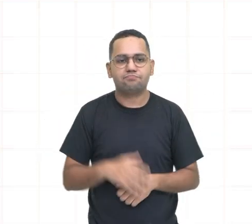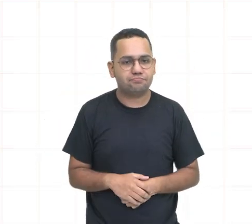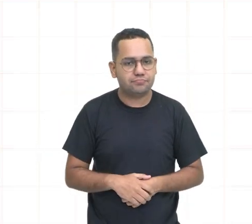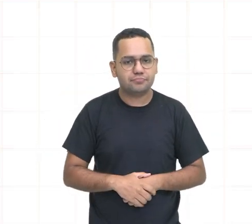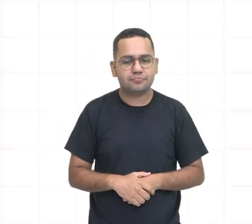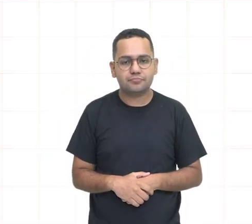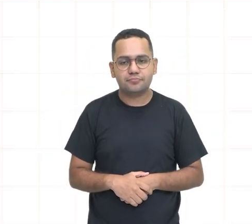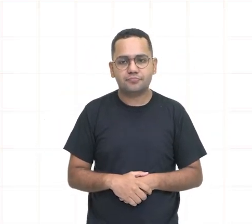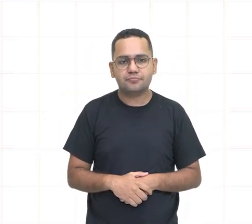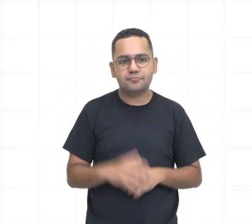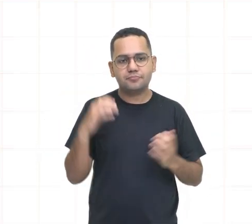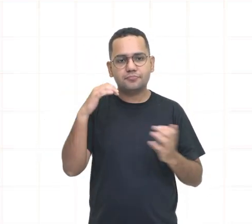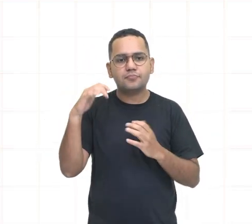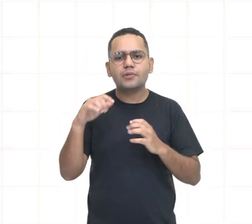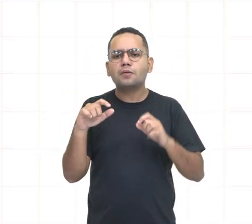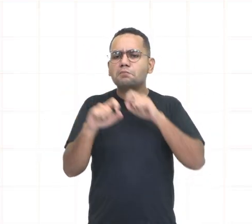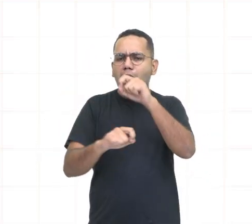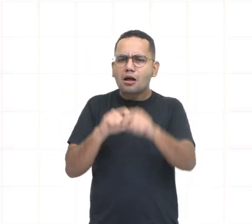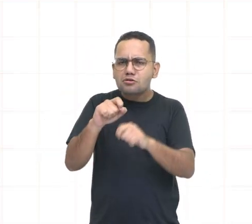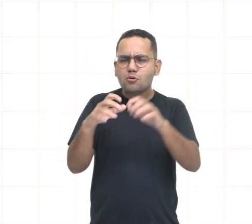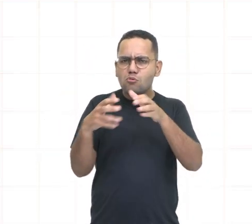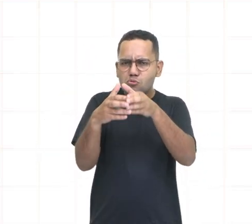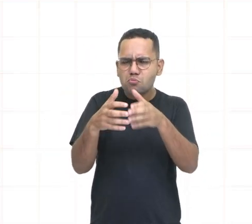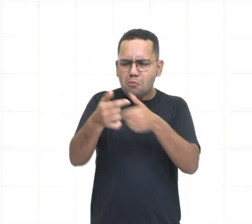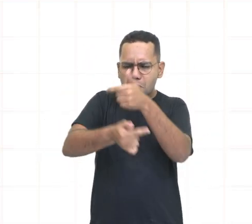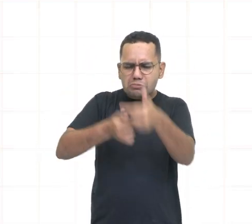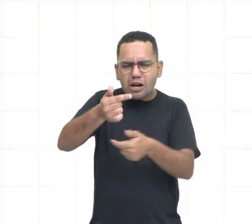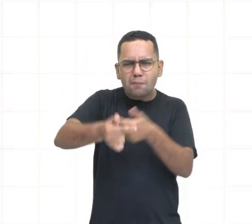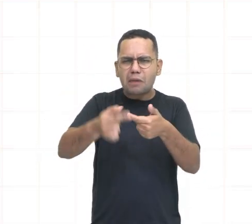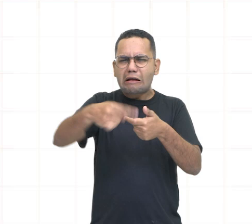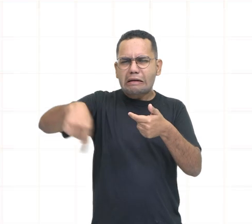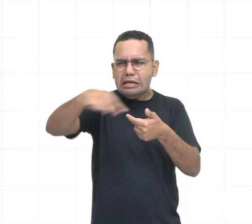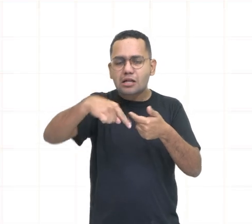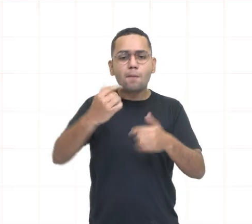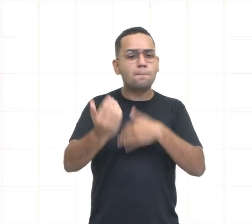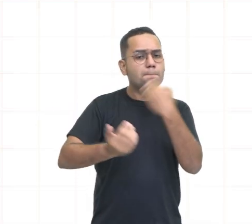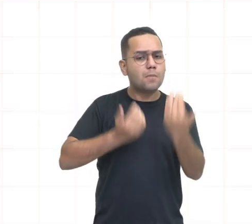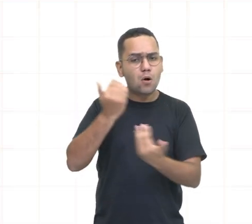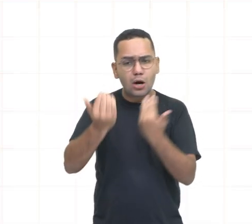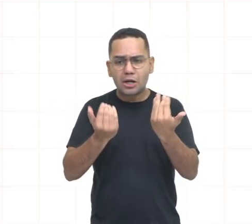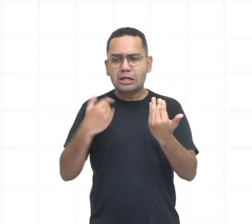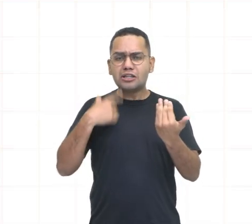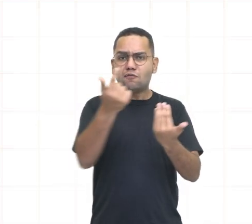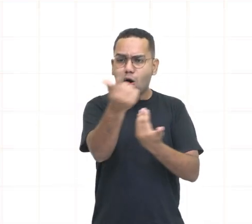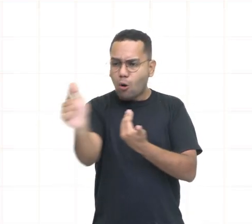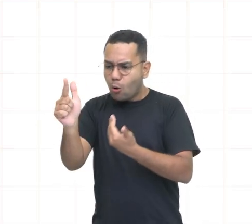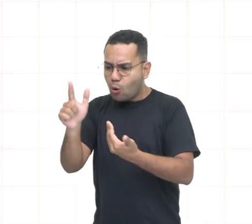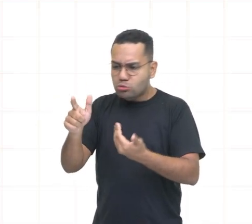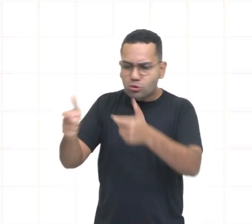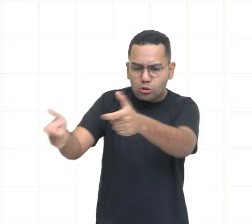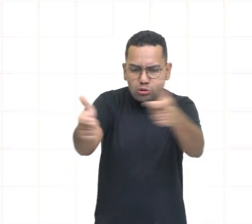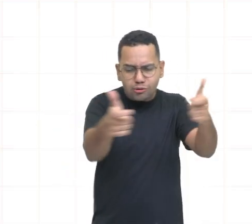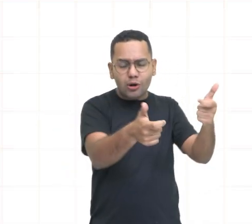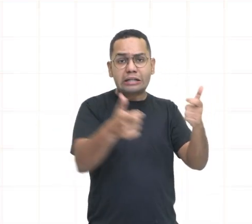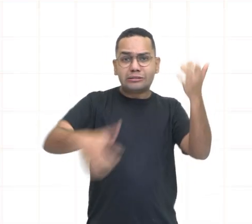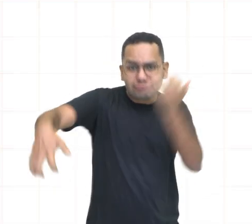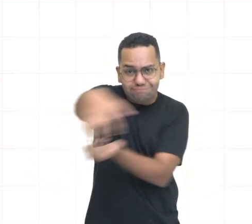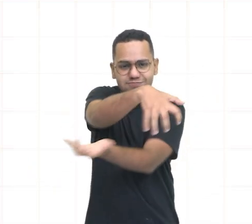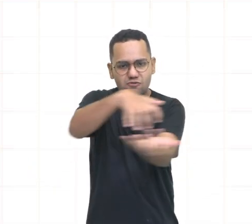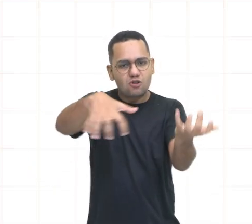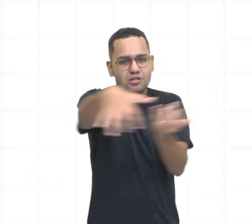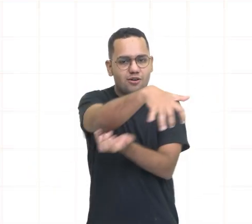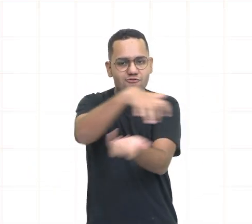trabalhadores acabou por gerar uma reação em cadeia de revoltas em várias outras cidades russas, o que acabou